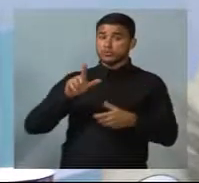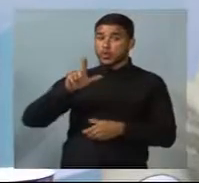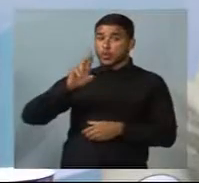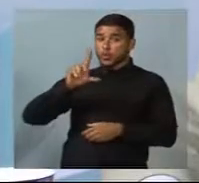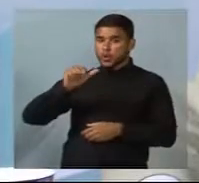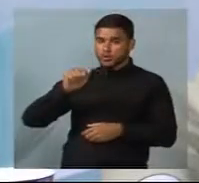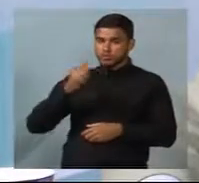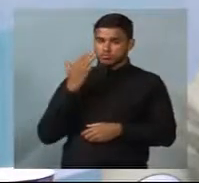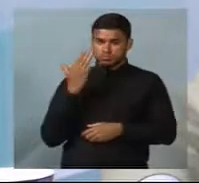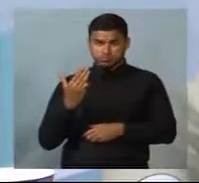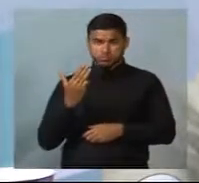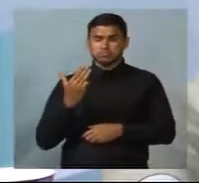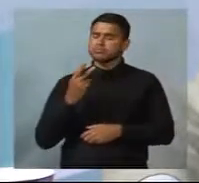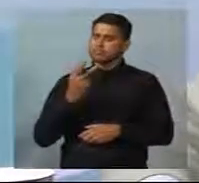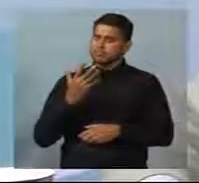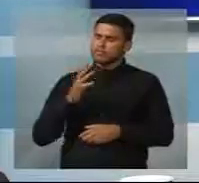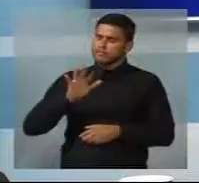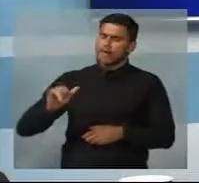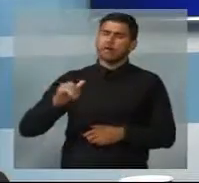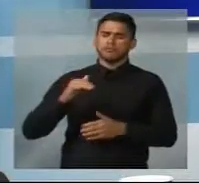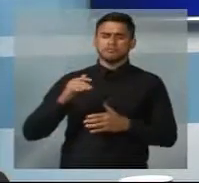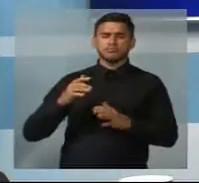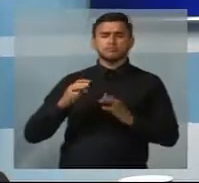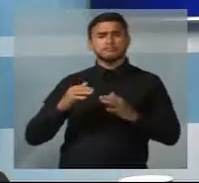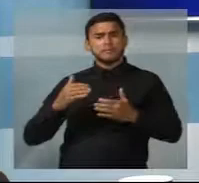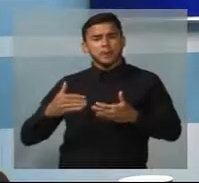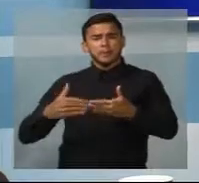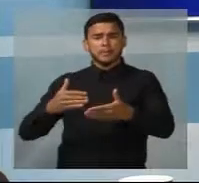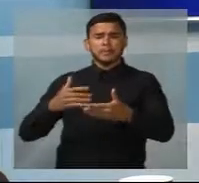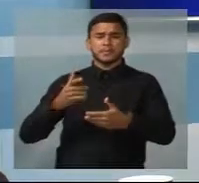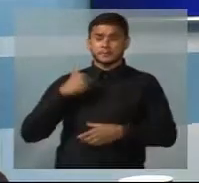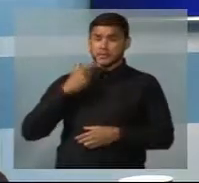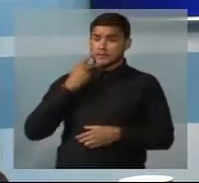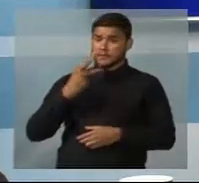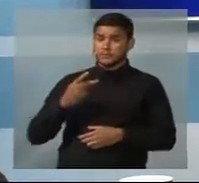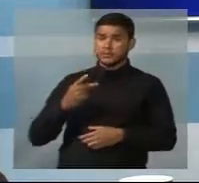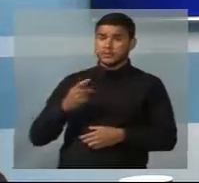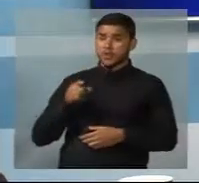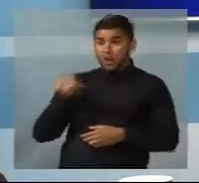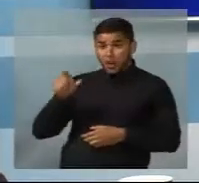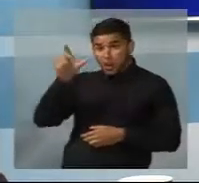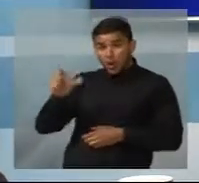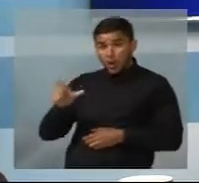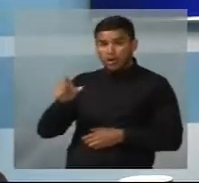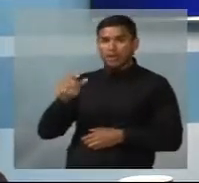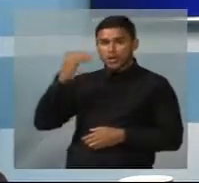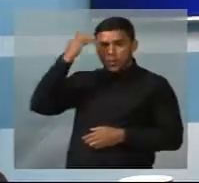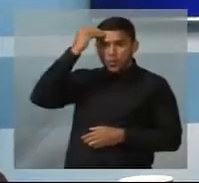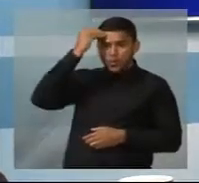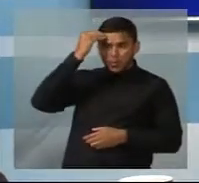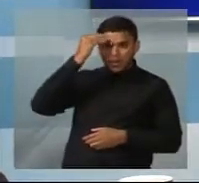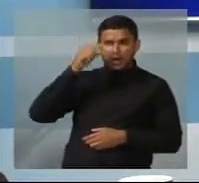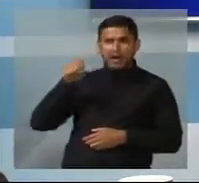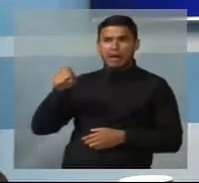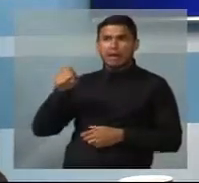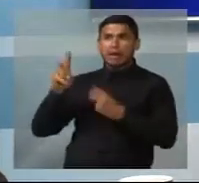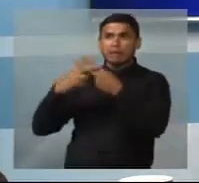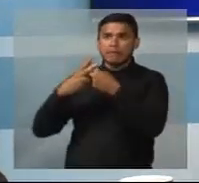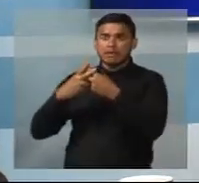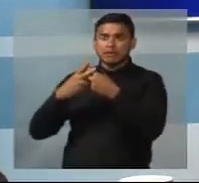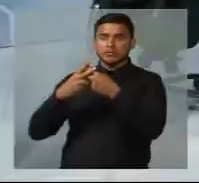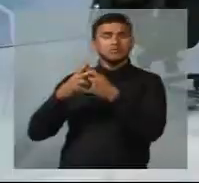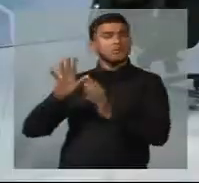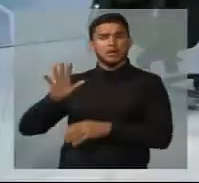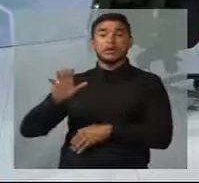sobrevida. Imagino que o Lula iria para o segundo turno, sem dúvida, porque tem capilaridade, tem a popularidade do